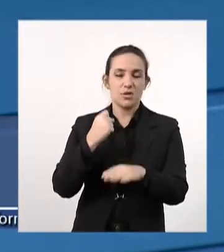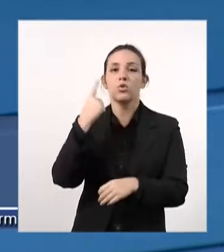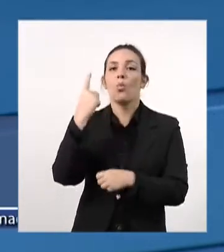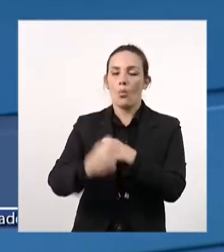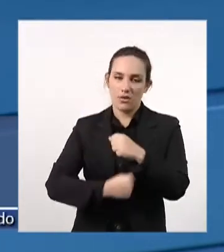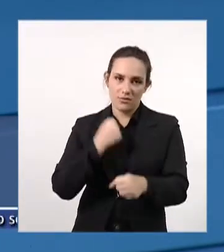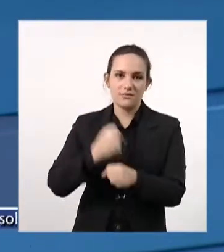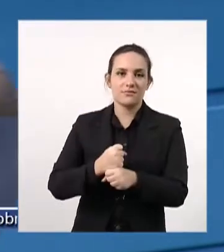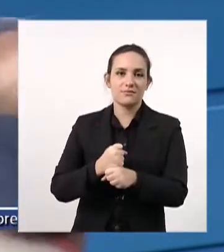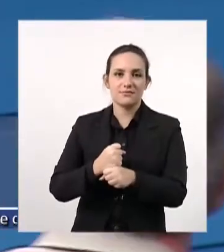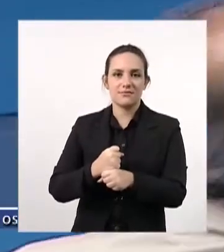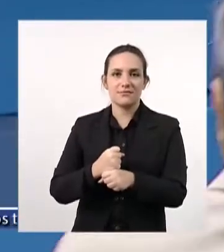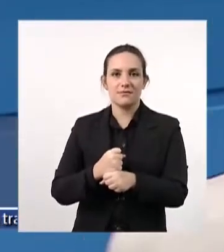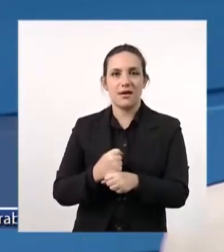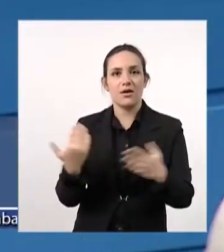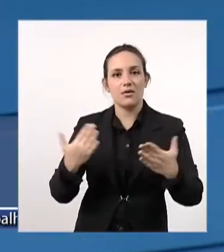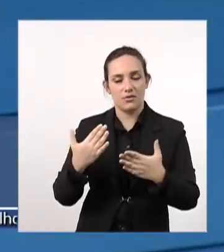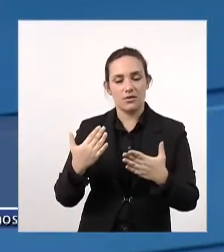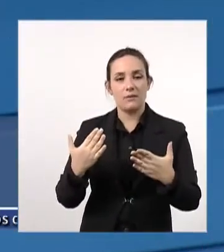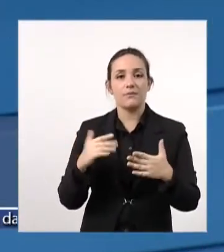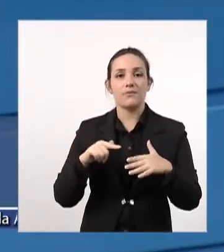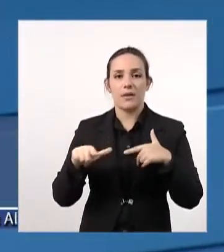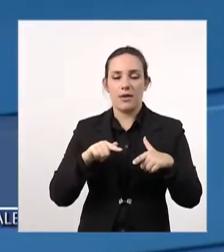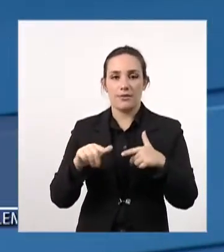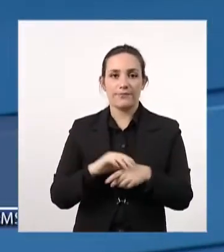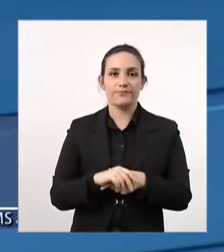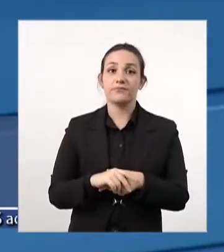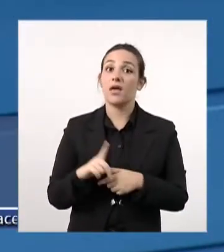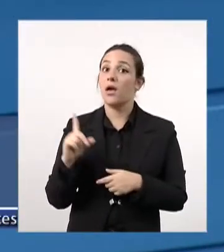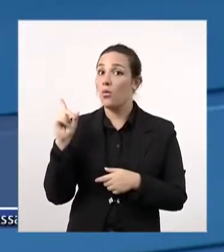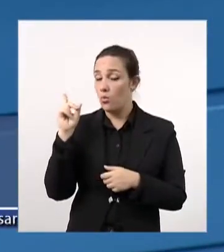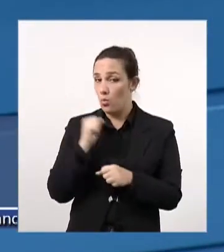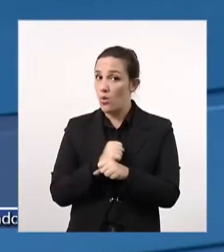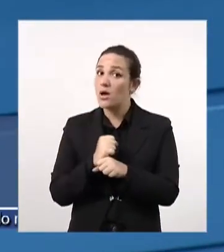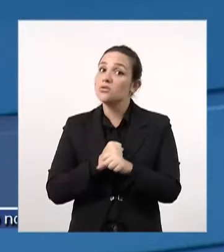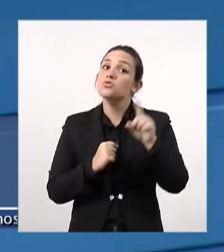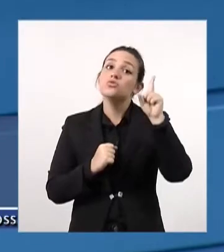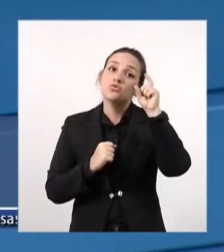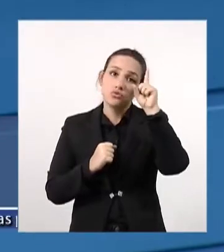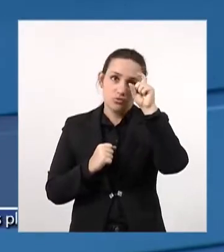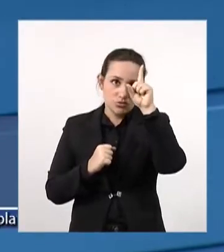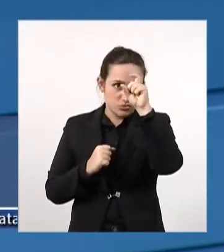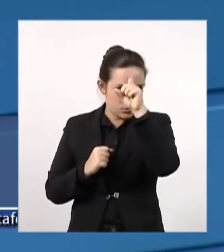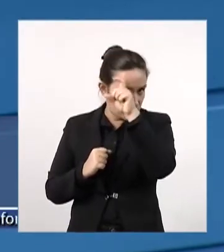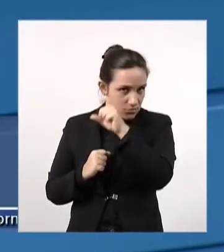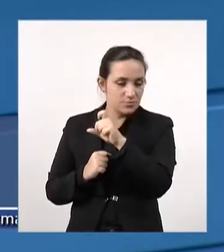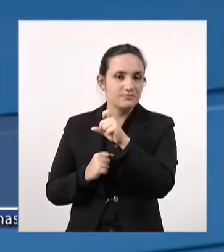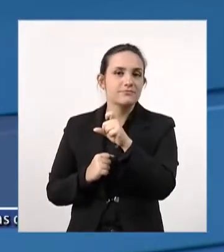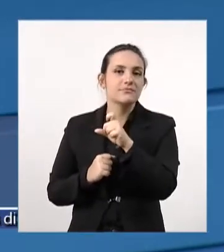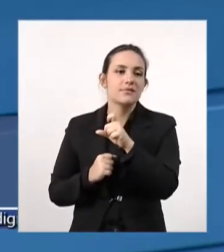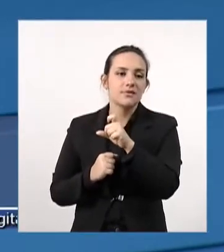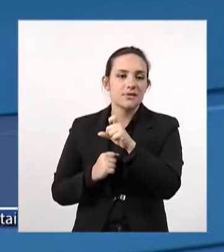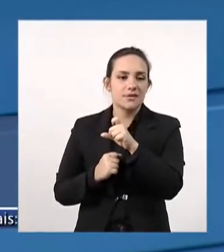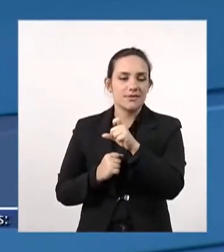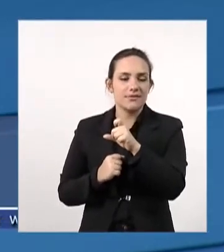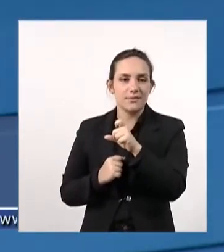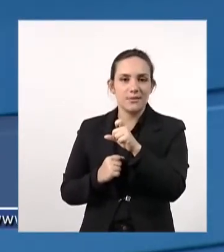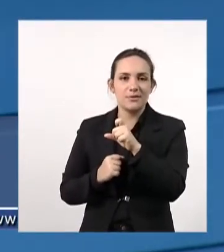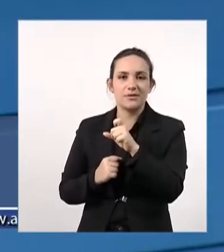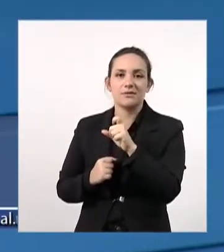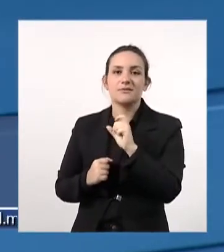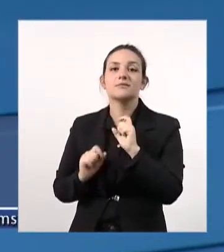mandato. Foi um ano muito difícil, nós tivemos diversas matérias vindas